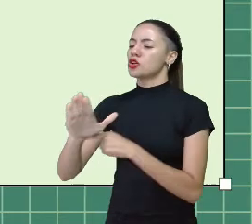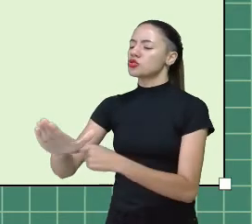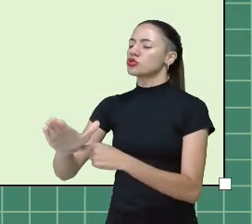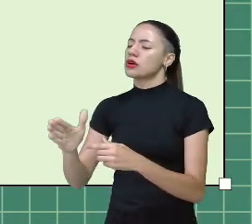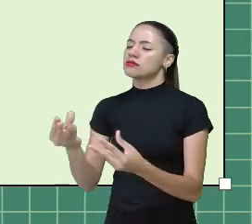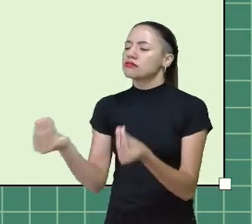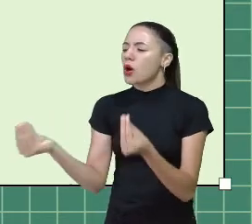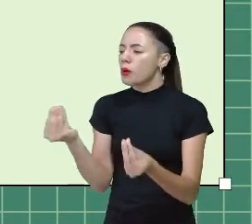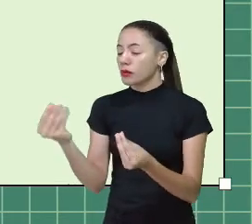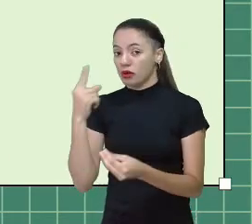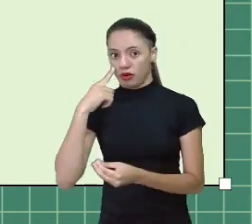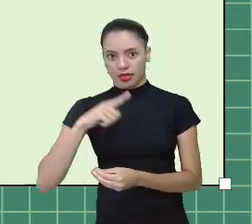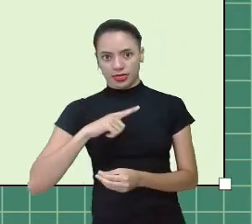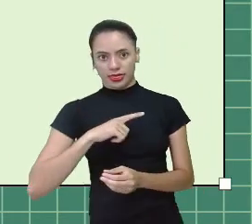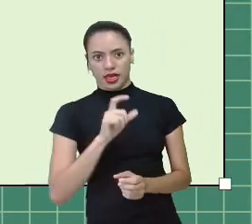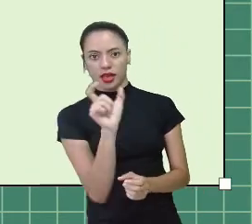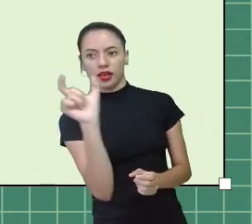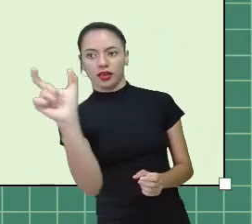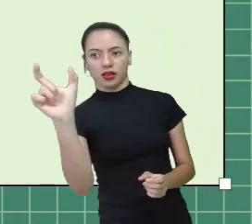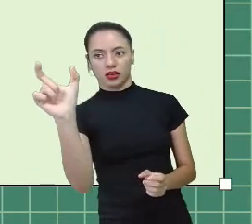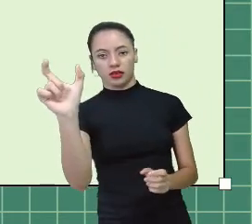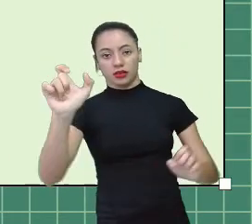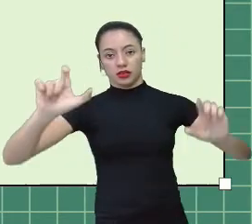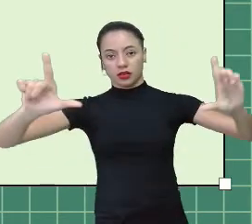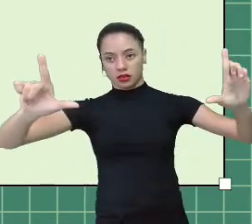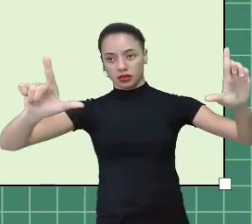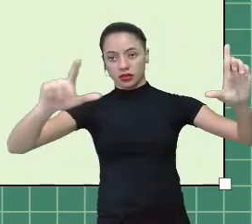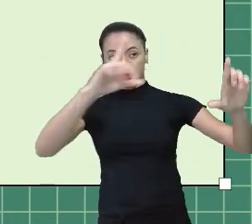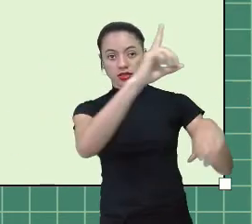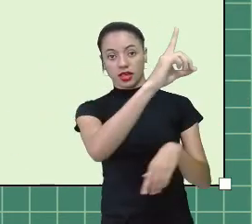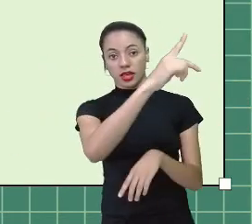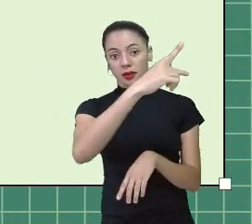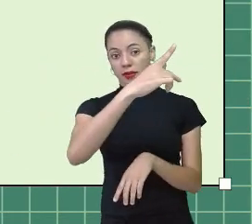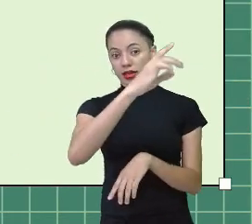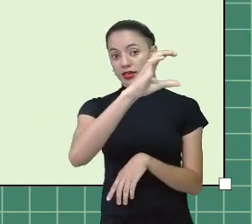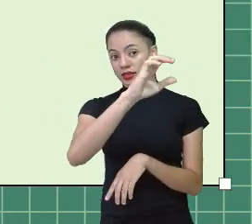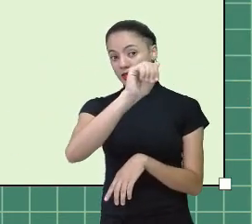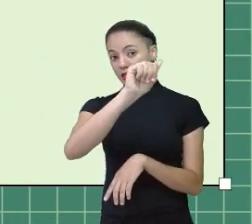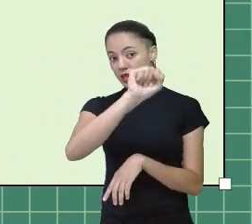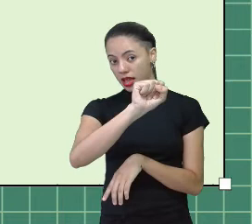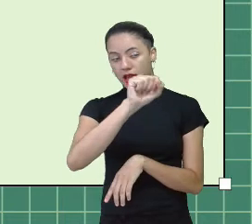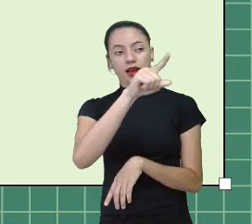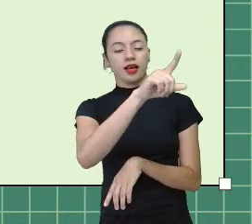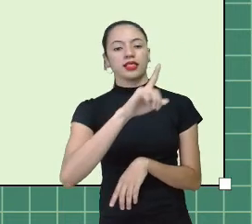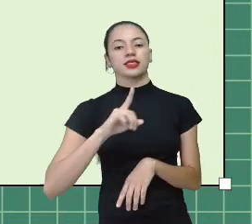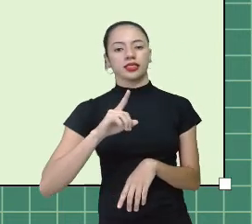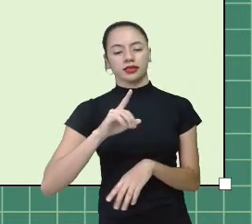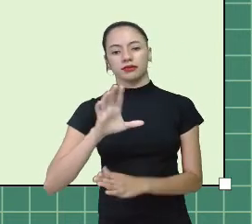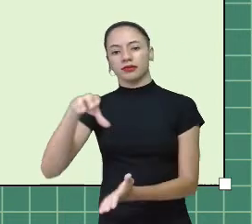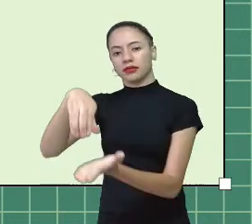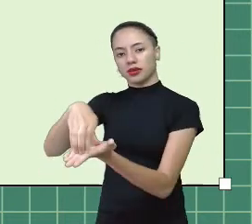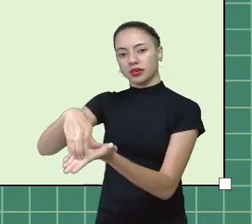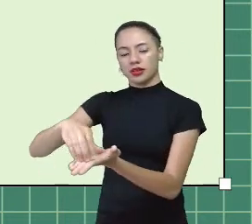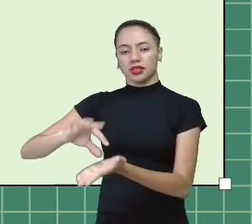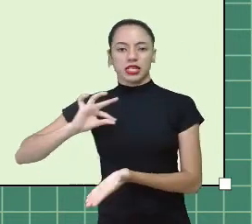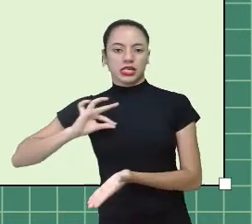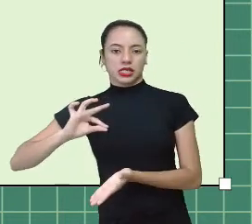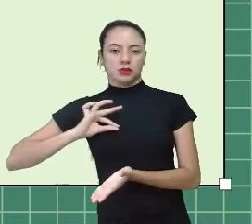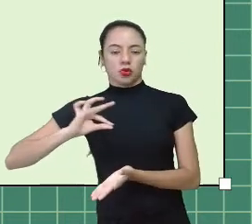tem aí essa sigla do lado esquerdo superior, as DPCAs, né, que são a Delegacia de Polícia da Criança e